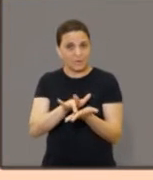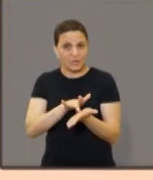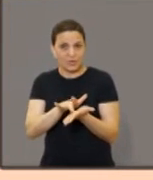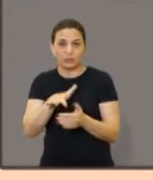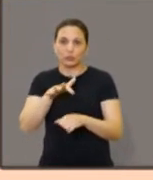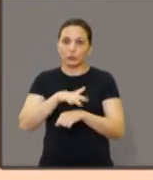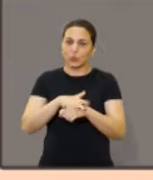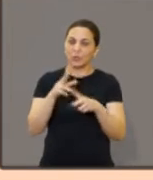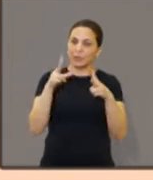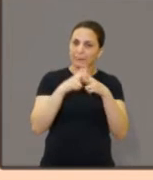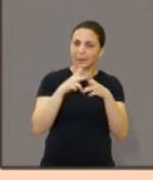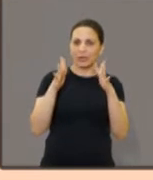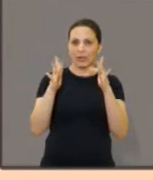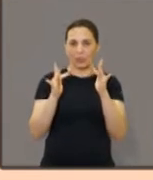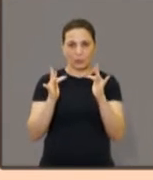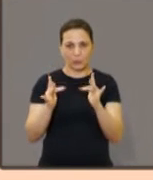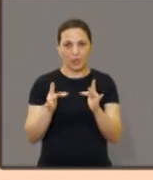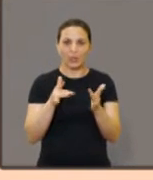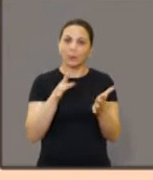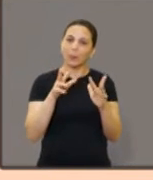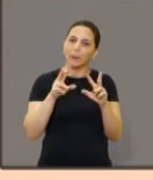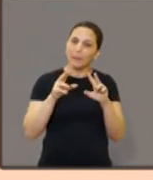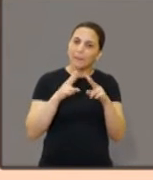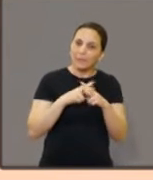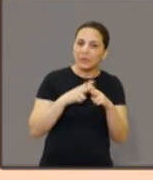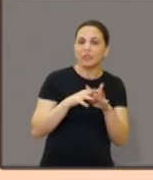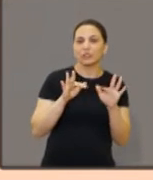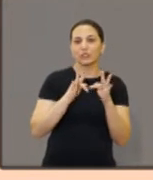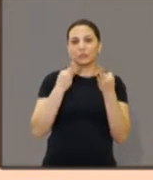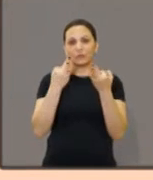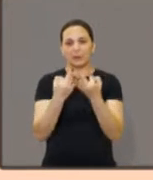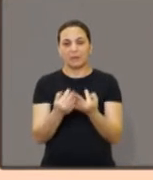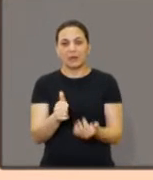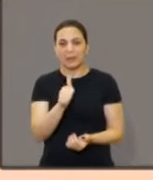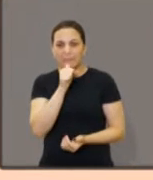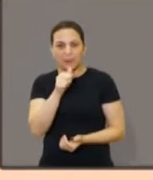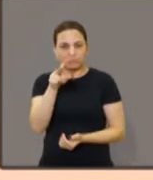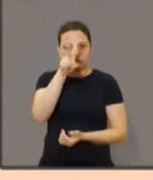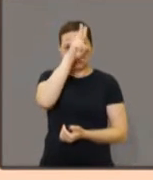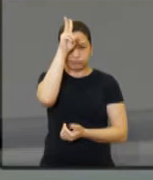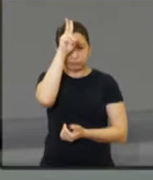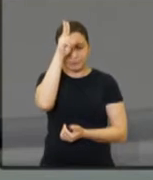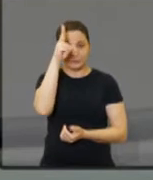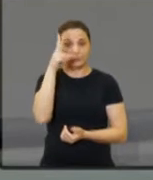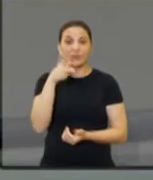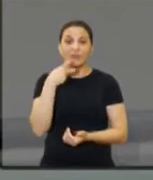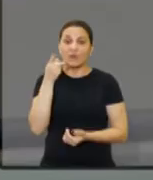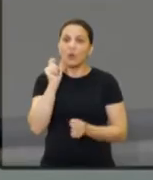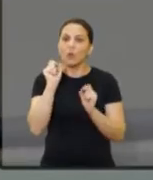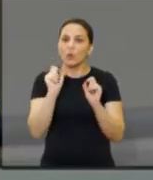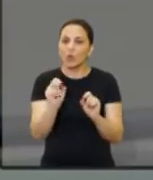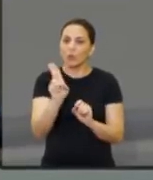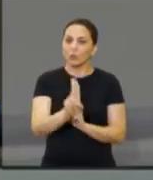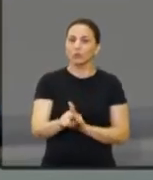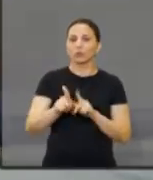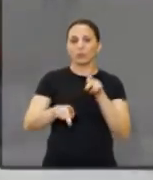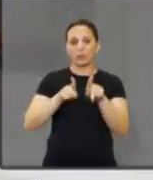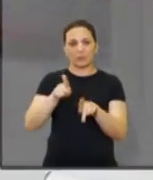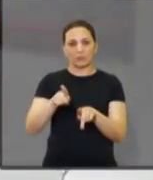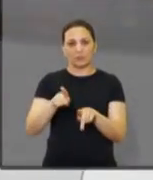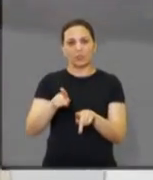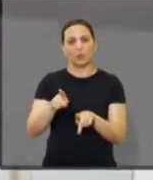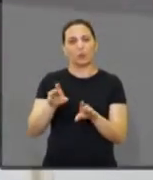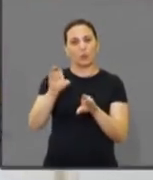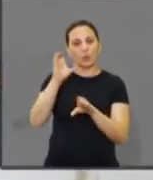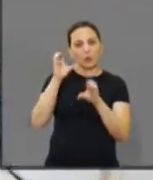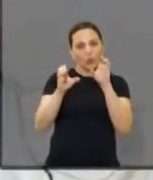doença por briga de namorados briga de família excesso de bebida e afirmam que o uso pela população do